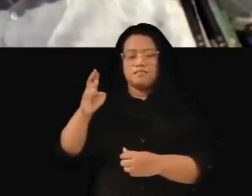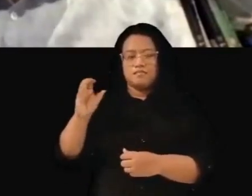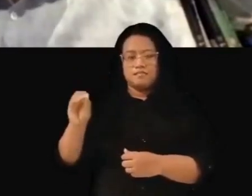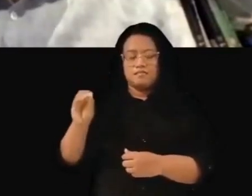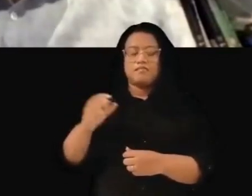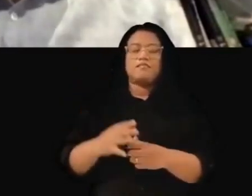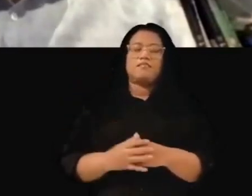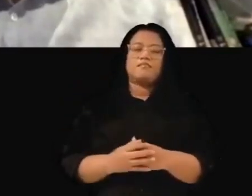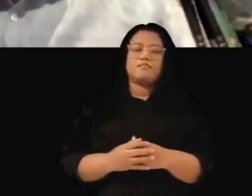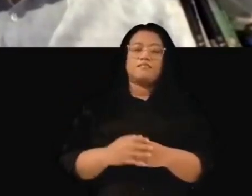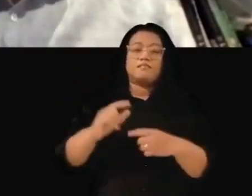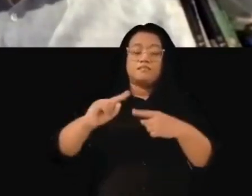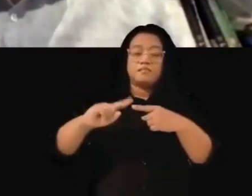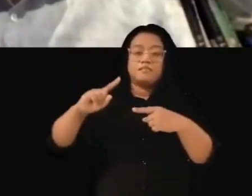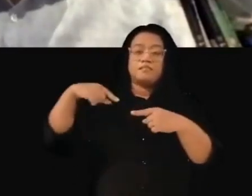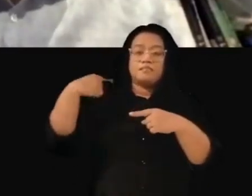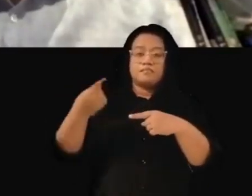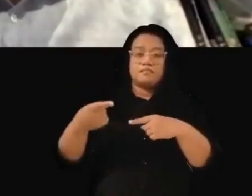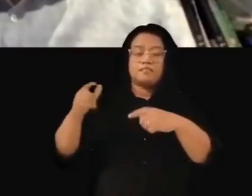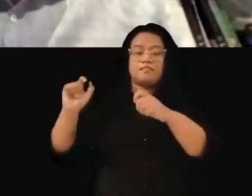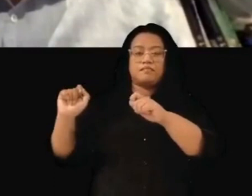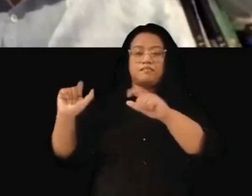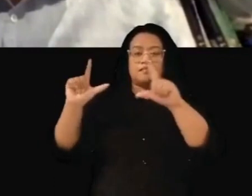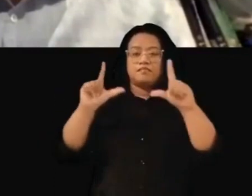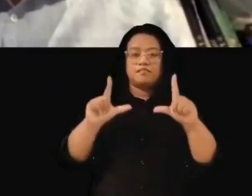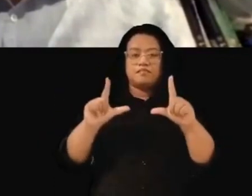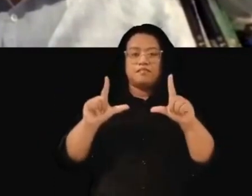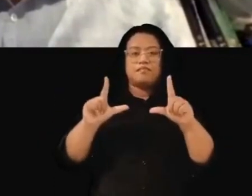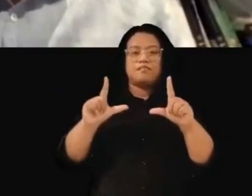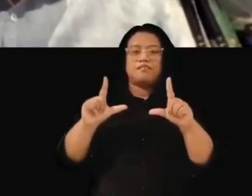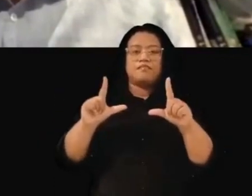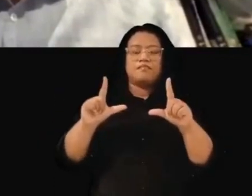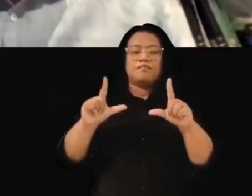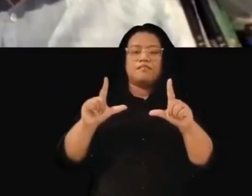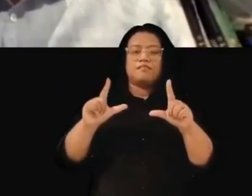seguida, falará